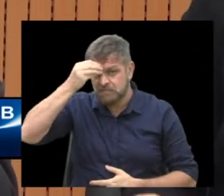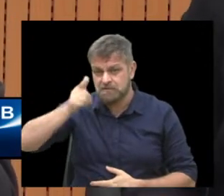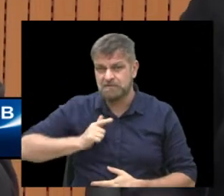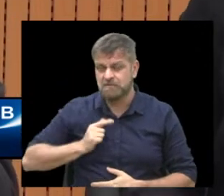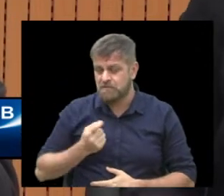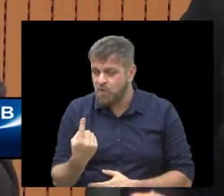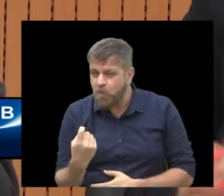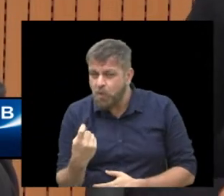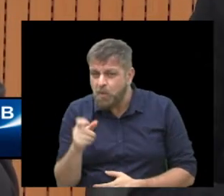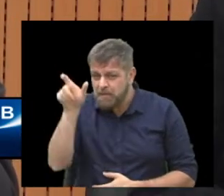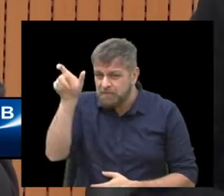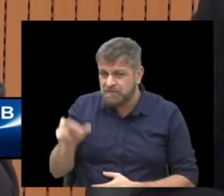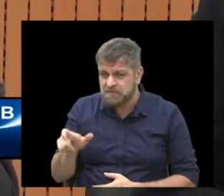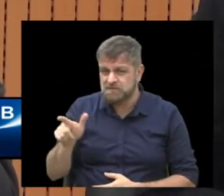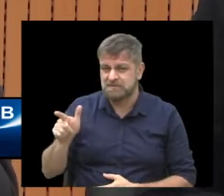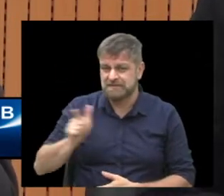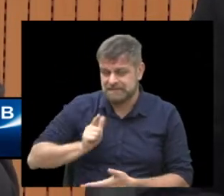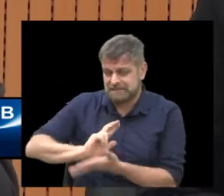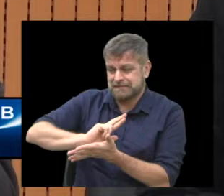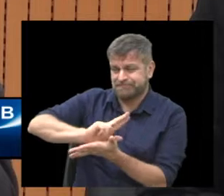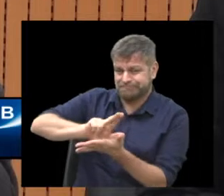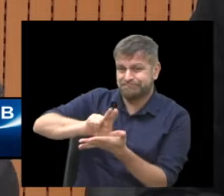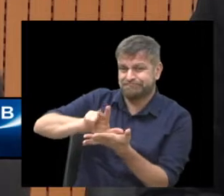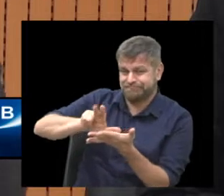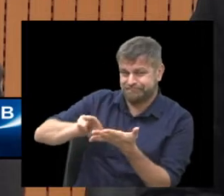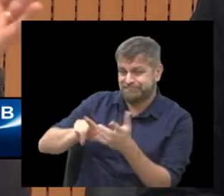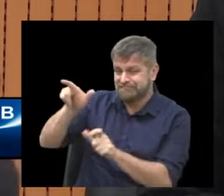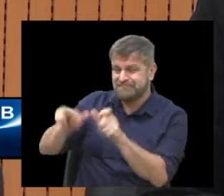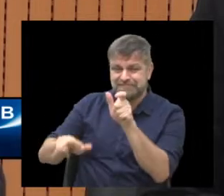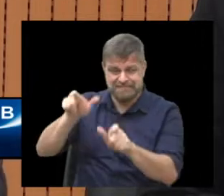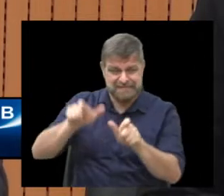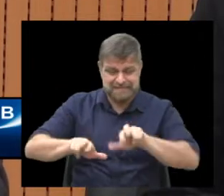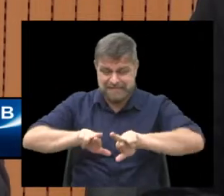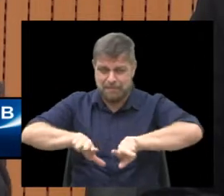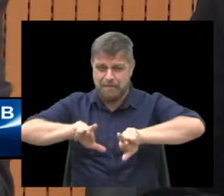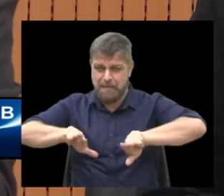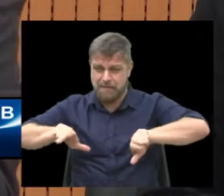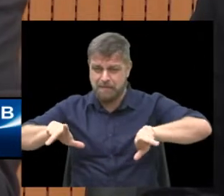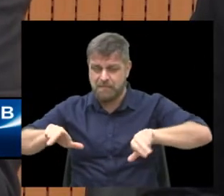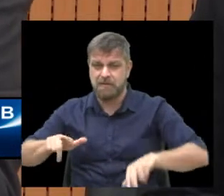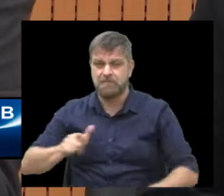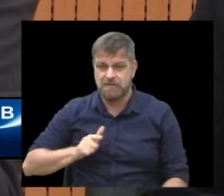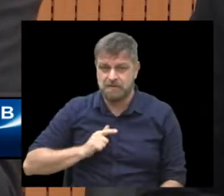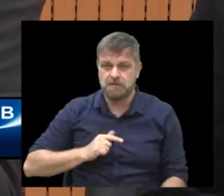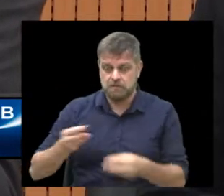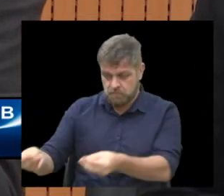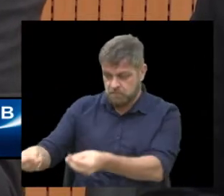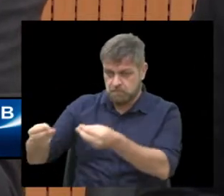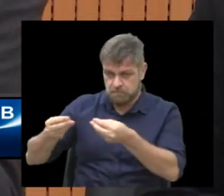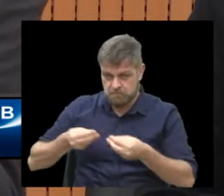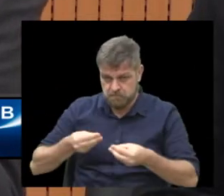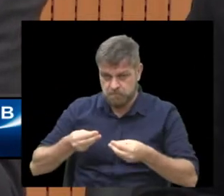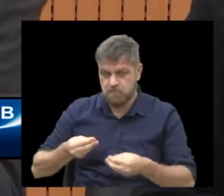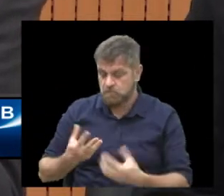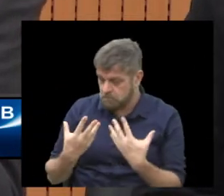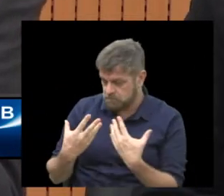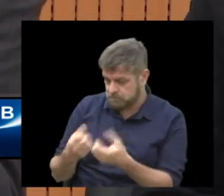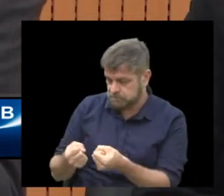uma única pessoa ou não é um único sujeito, não quero aqui catalogar ou identificar, mas eu vou recepcionar, por gentileza,